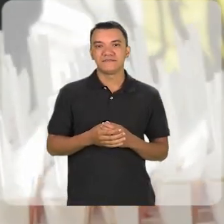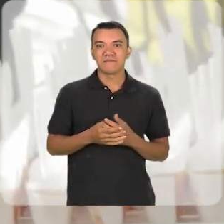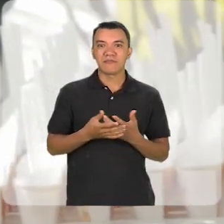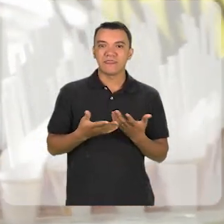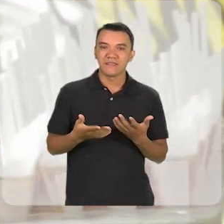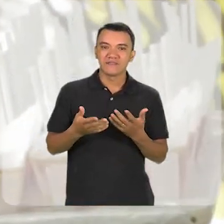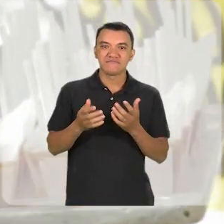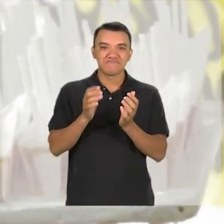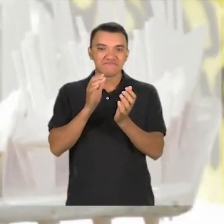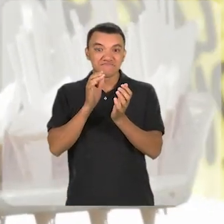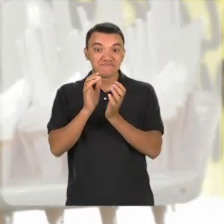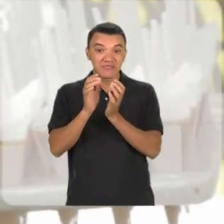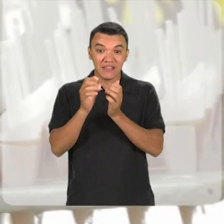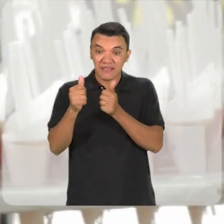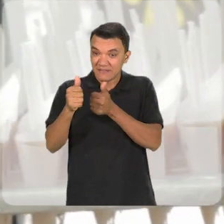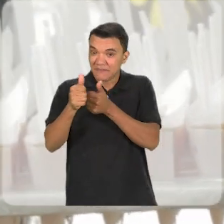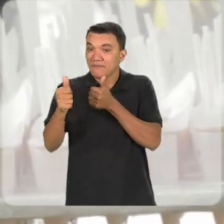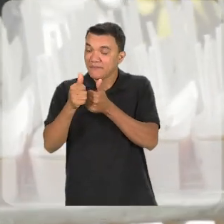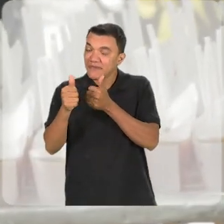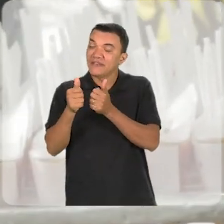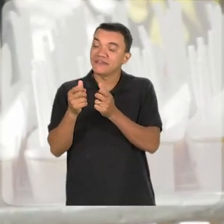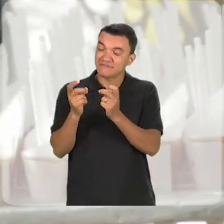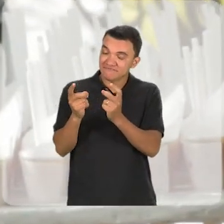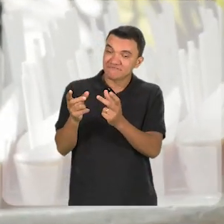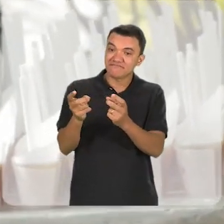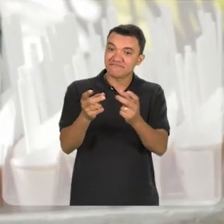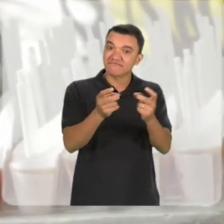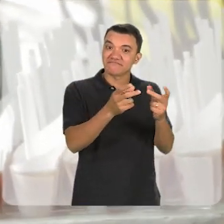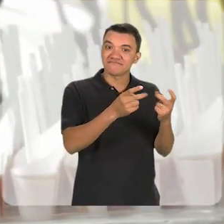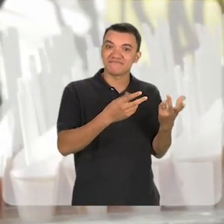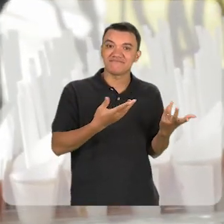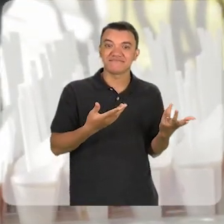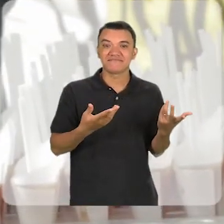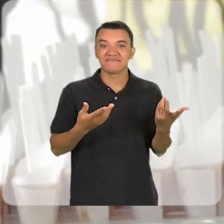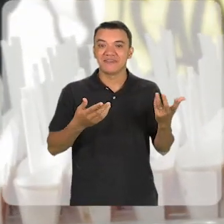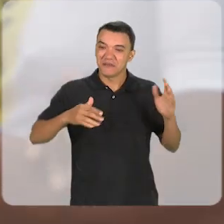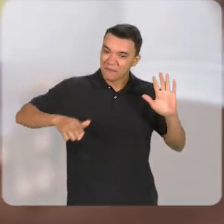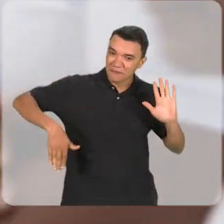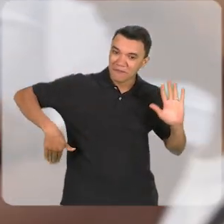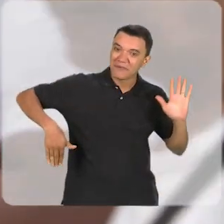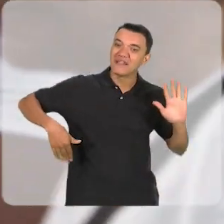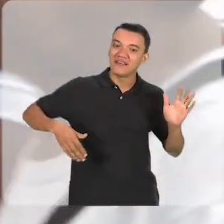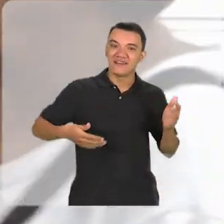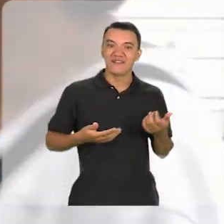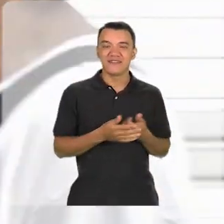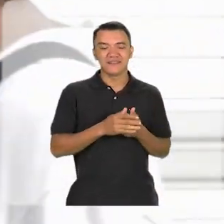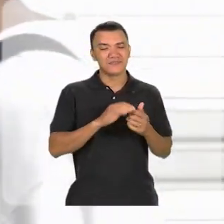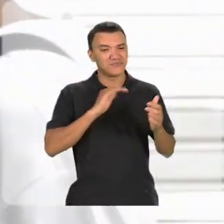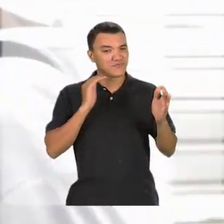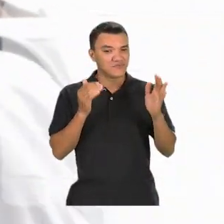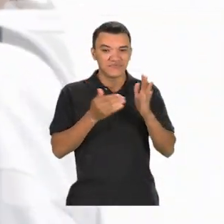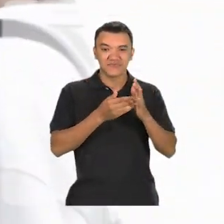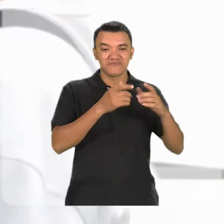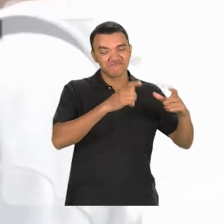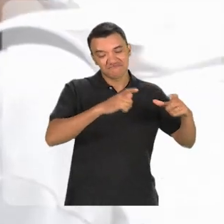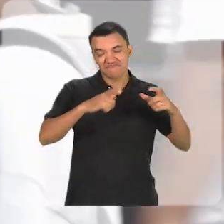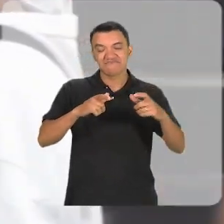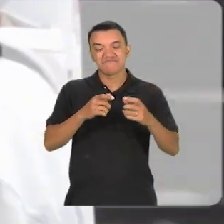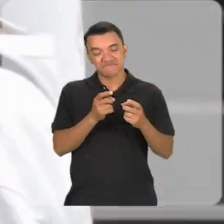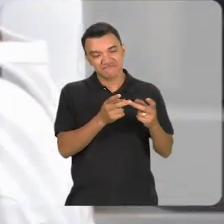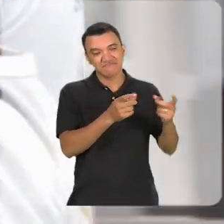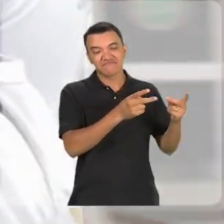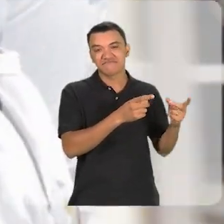nas cidades vizinhas, já vendi. Foi pra praia? Já fui pra praia, para todo canto eu já vendi.